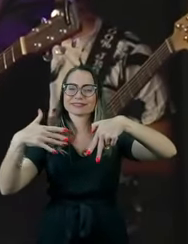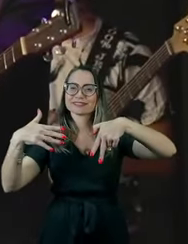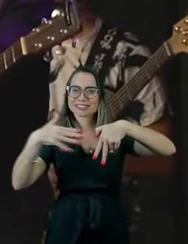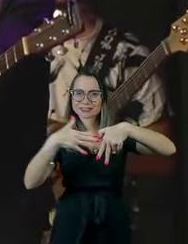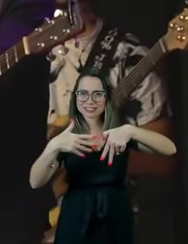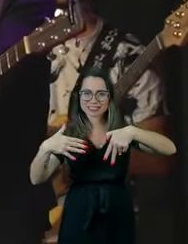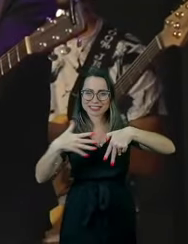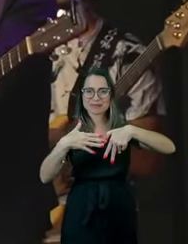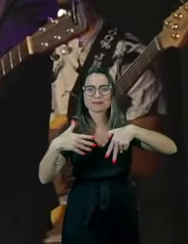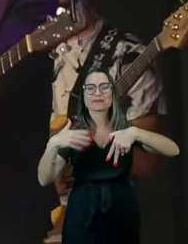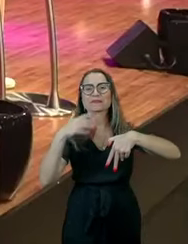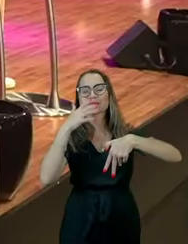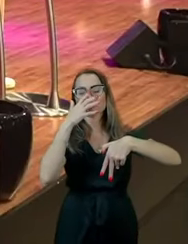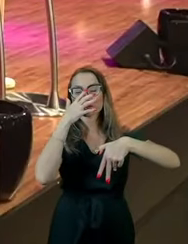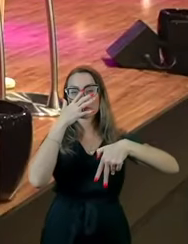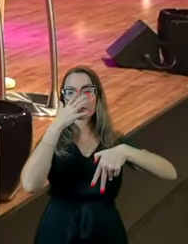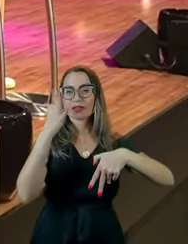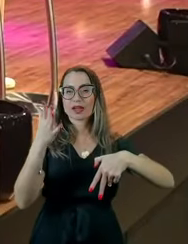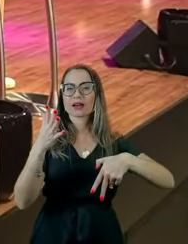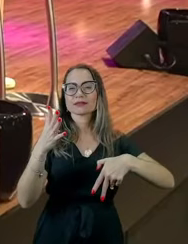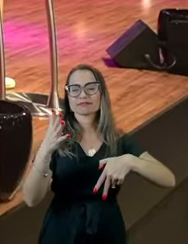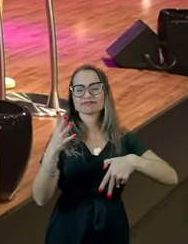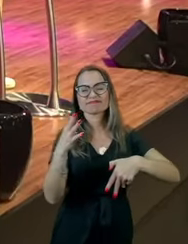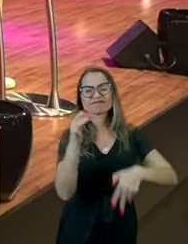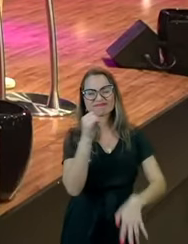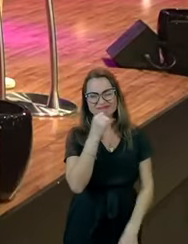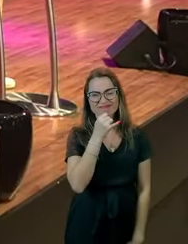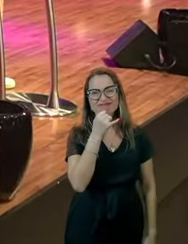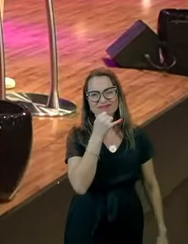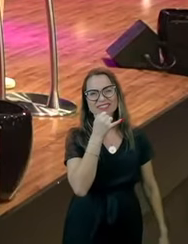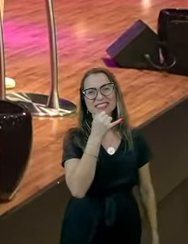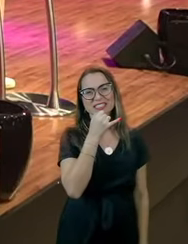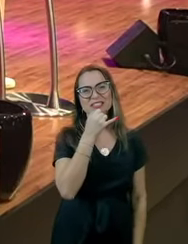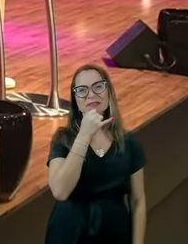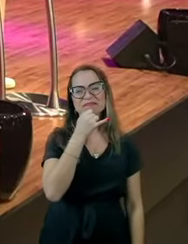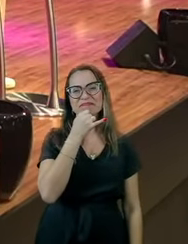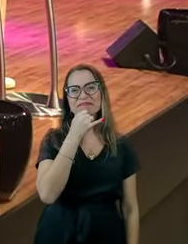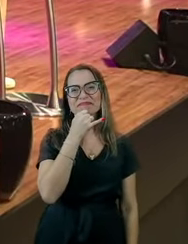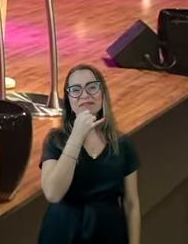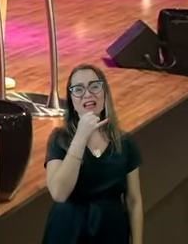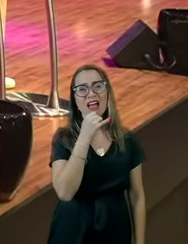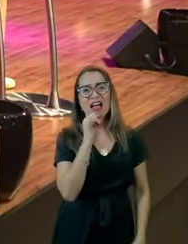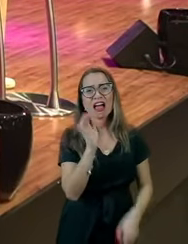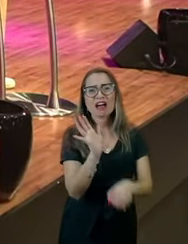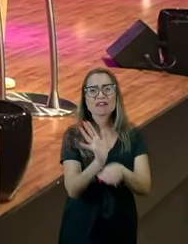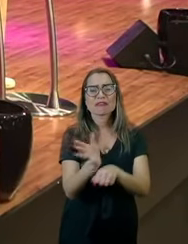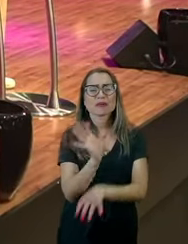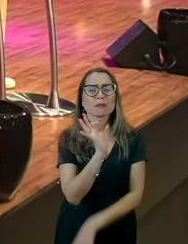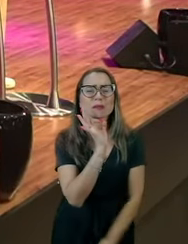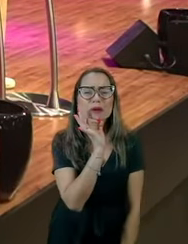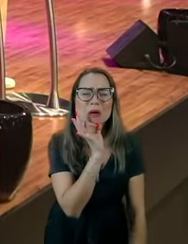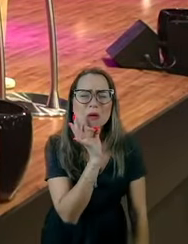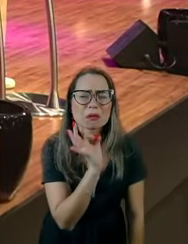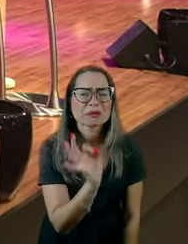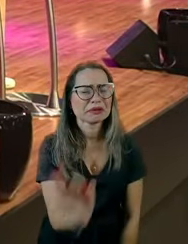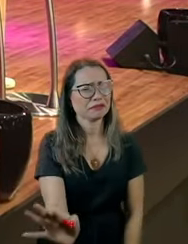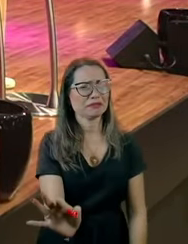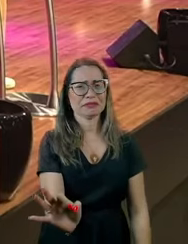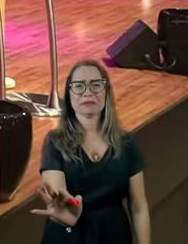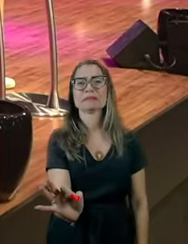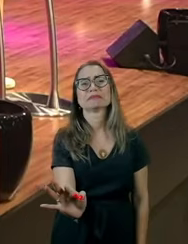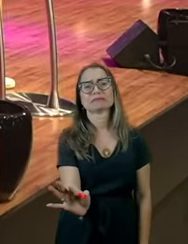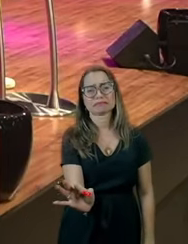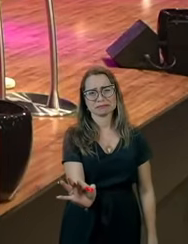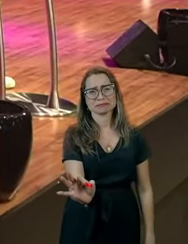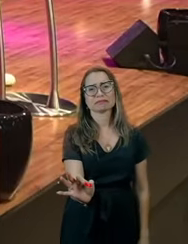nossas crianças. Nós, como igreja, não podemos deixar eles desabrigados, abandonados, protegidos.